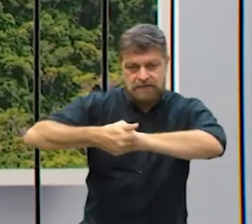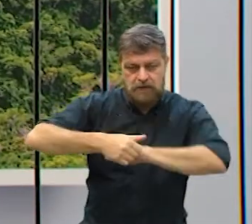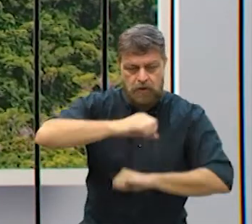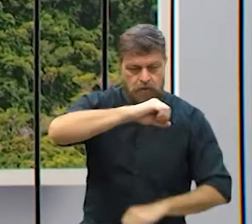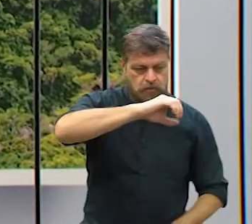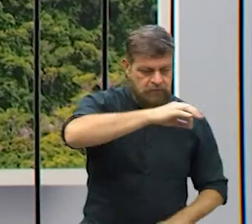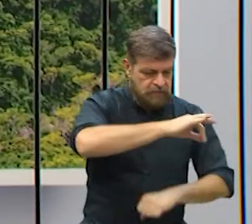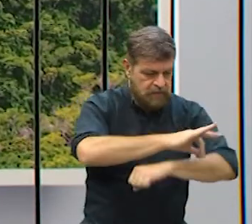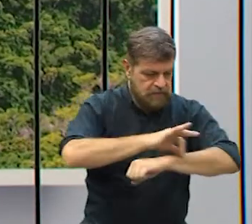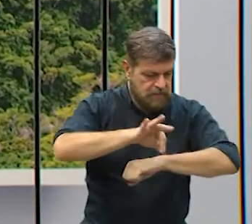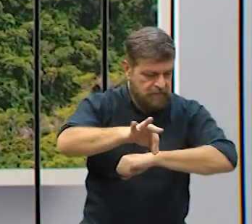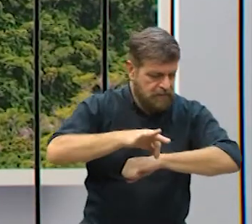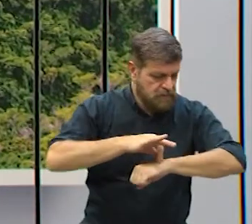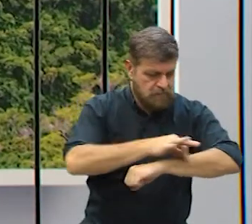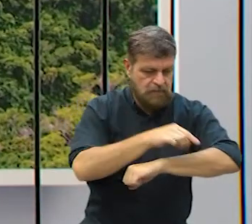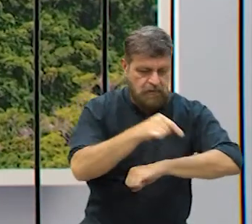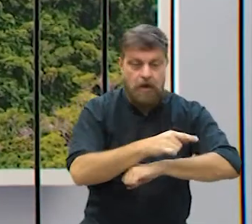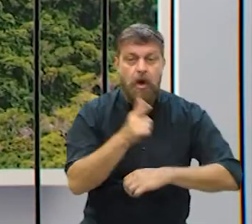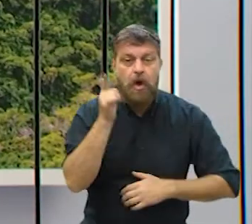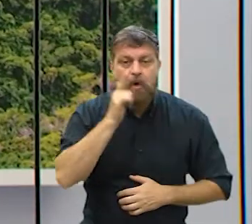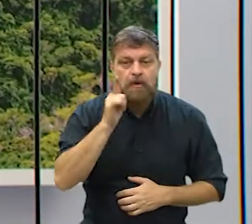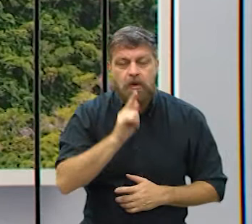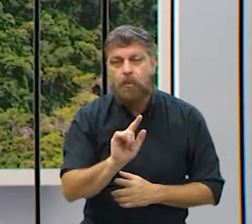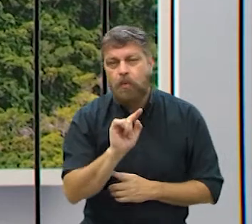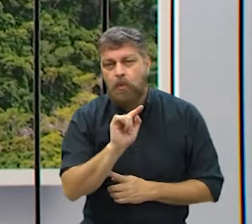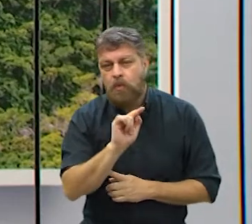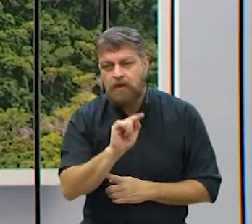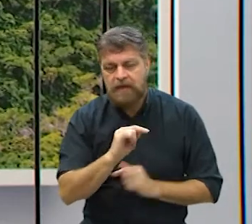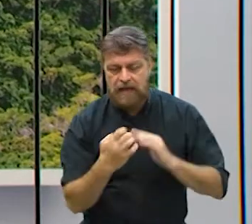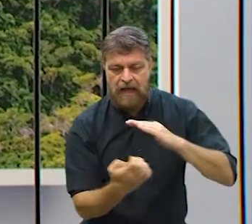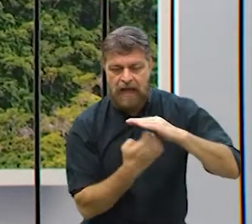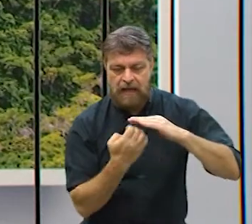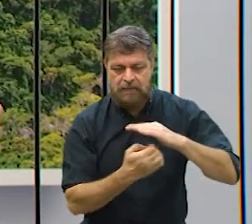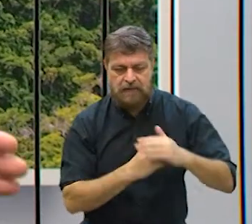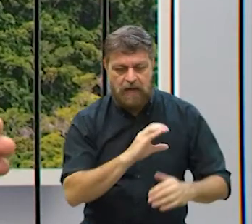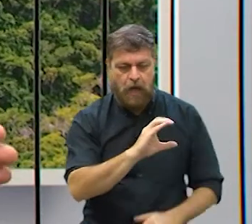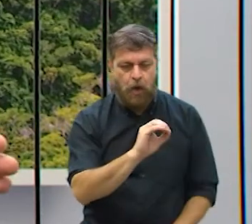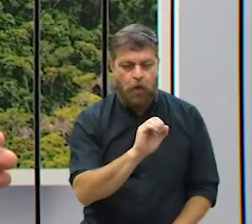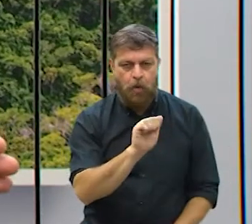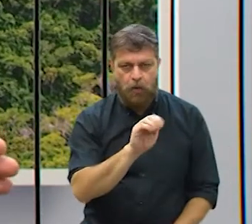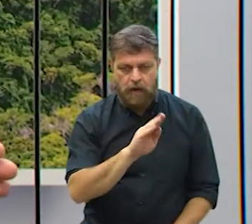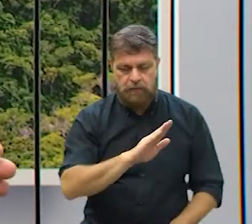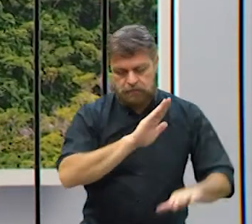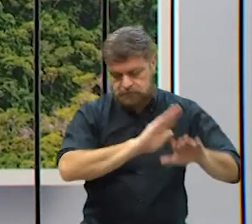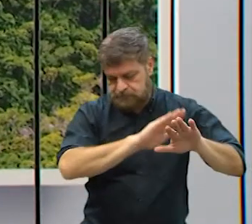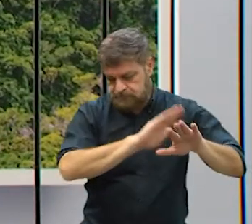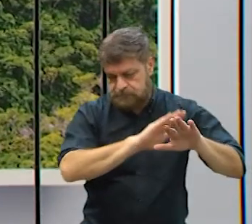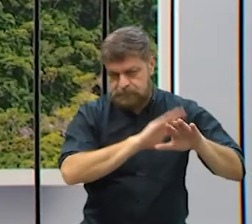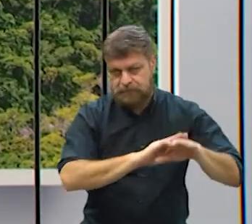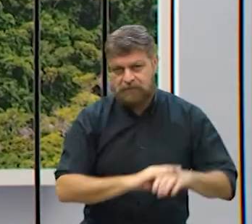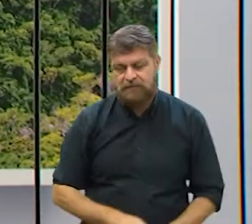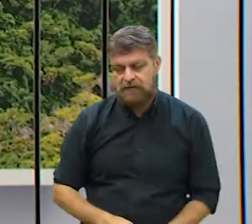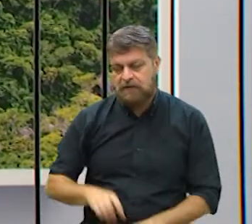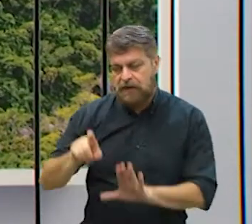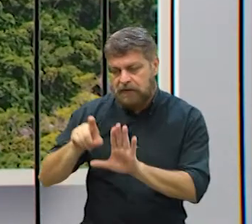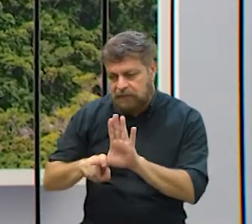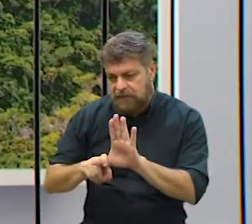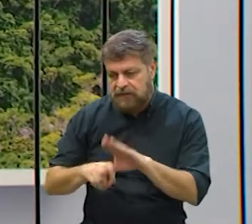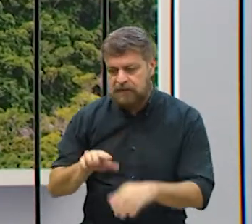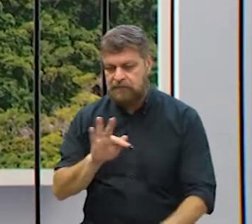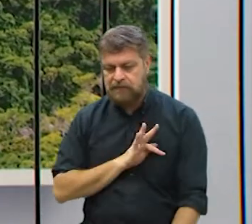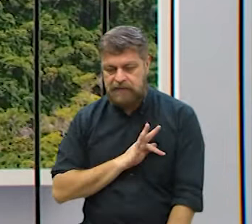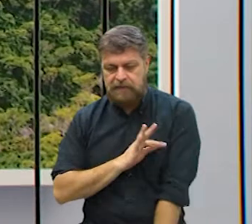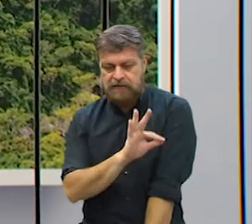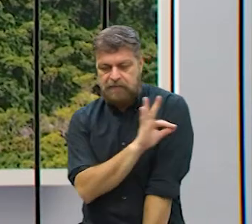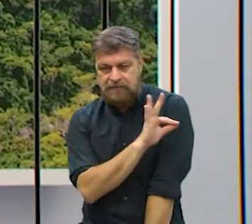adequação. E 90 metros quadrados, só foi possível isso aí porque a Coab tomou a frente. Porque se dependesse do nosso técnico